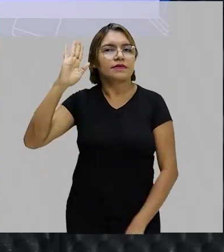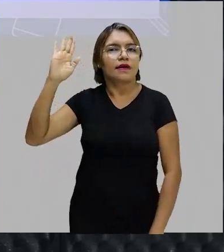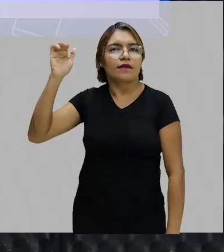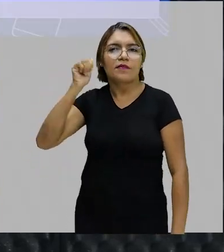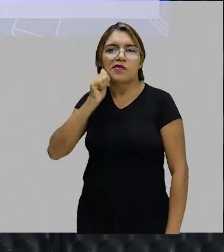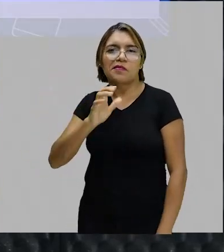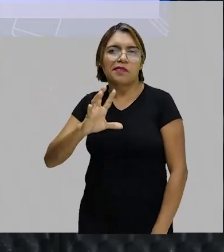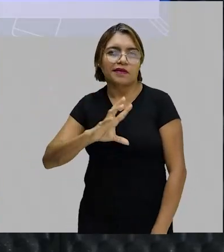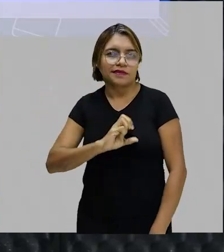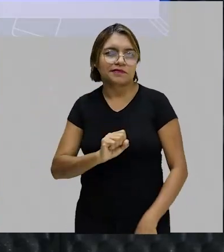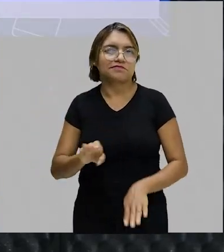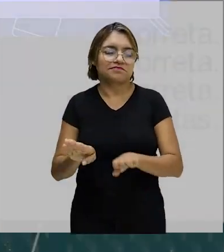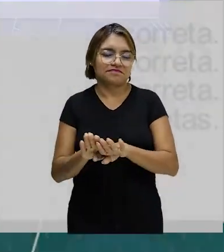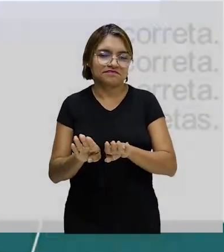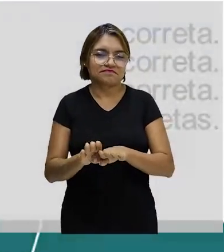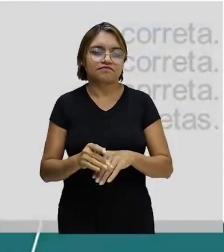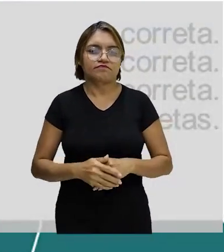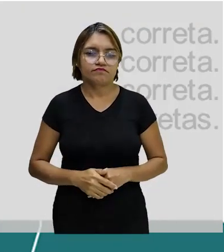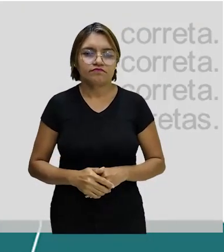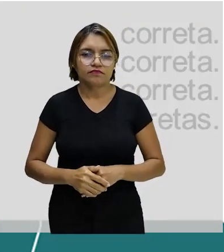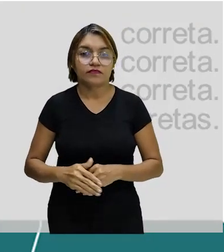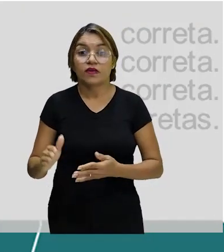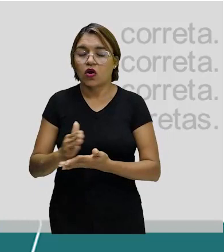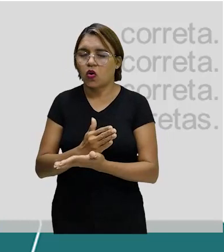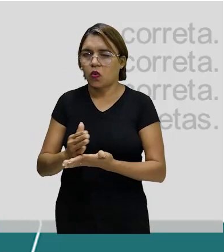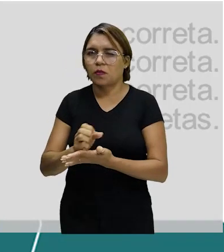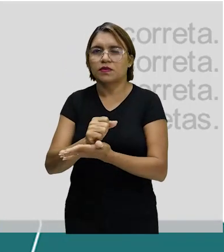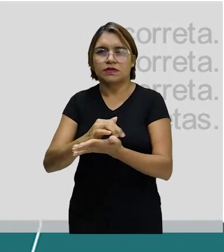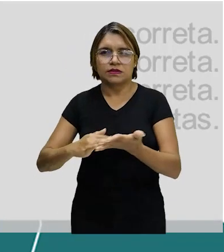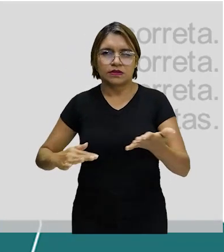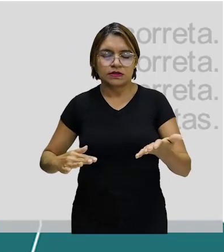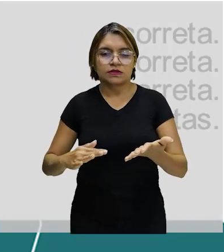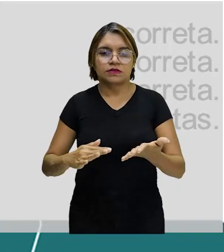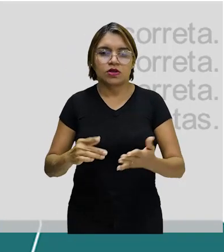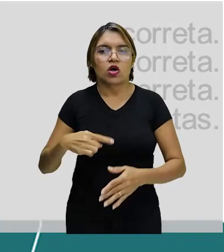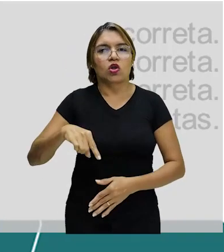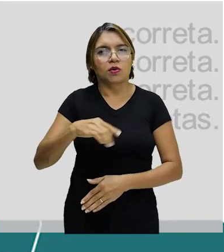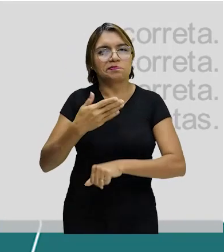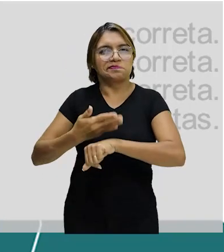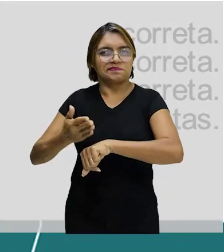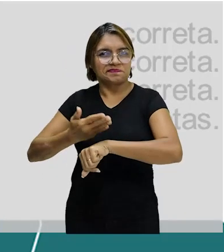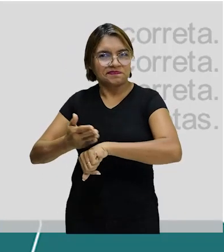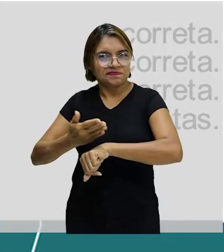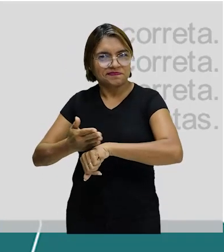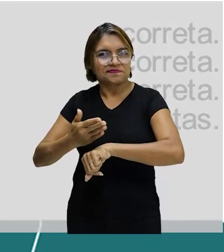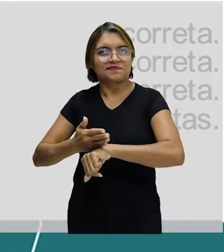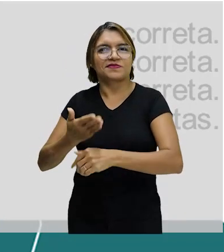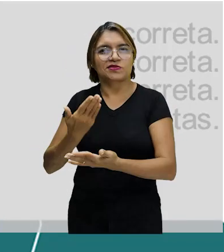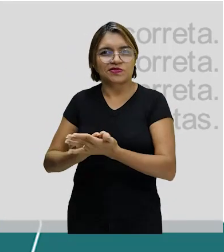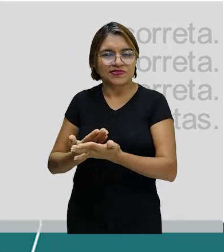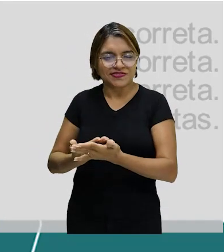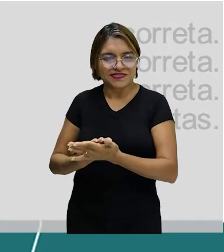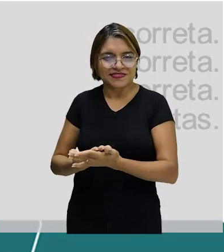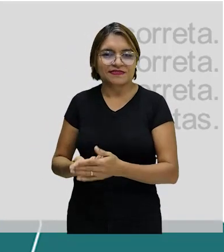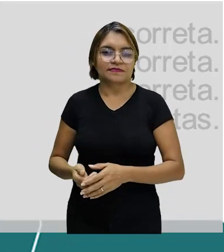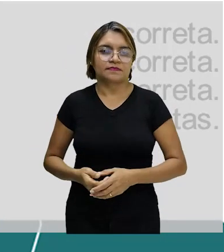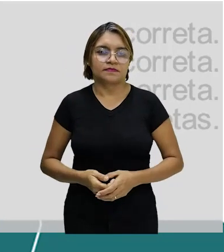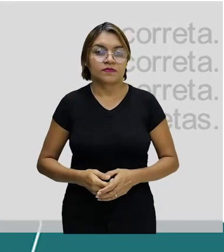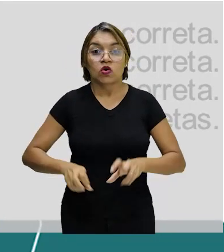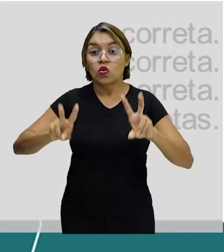amada. Então, vamos ver aqui alguns exercícios para a gente colocar em prática tudo isso que nós vimos. Sobre